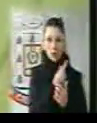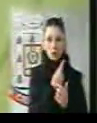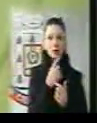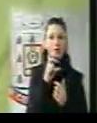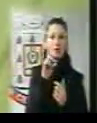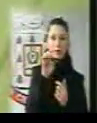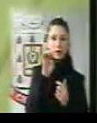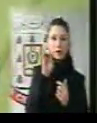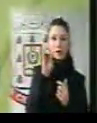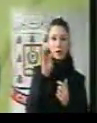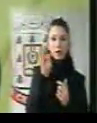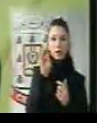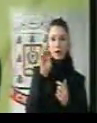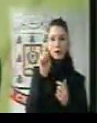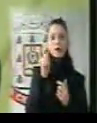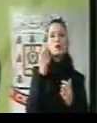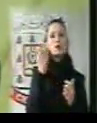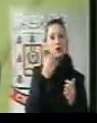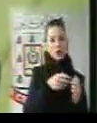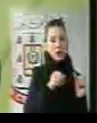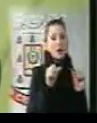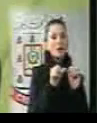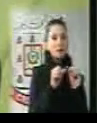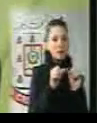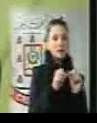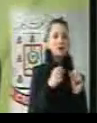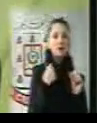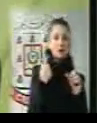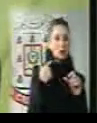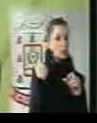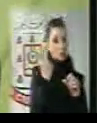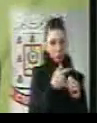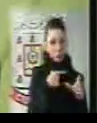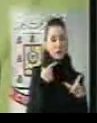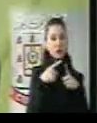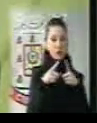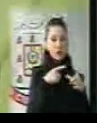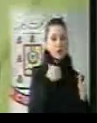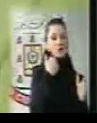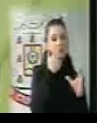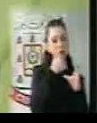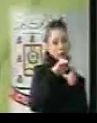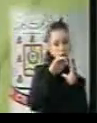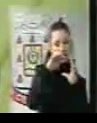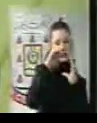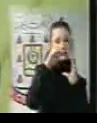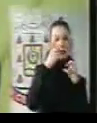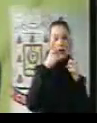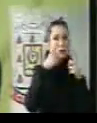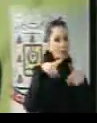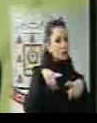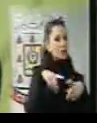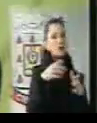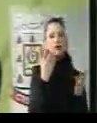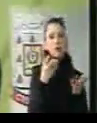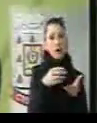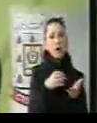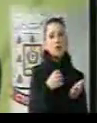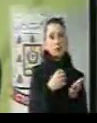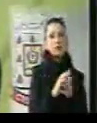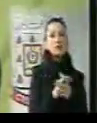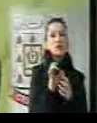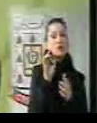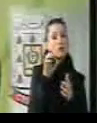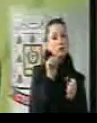já fizemos a nossa parte. Já foi encaminhado para as secretarias para que o governador assine o decreto. Na questão da